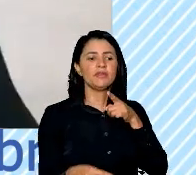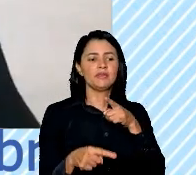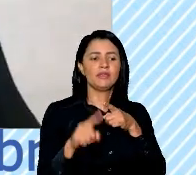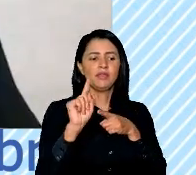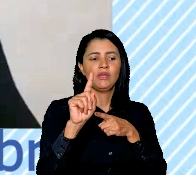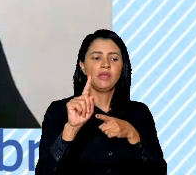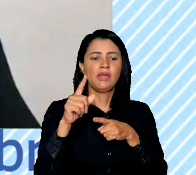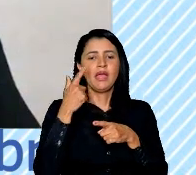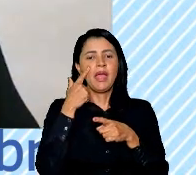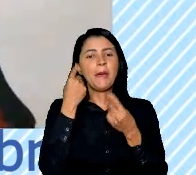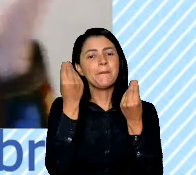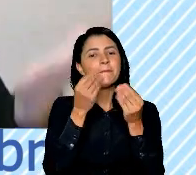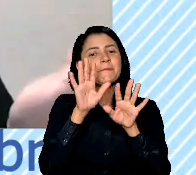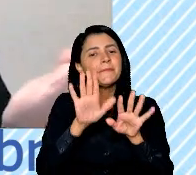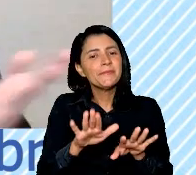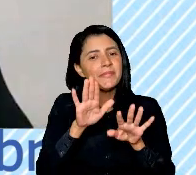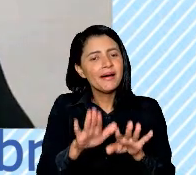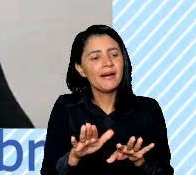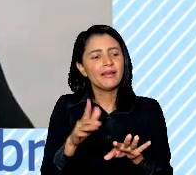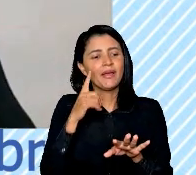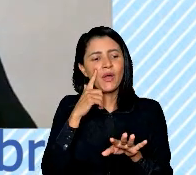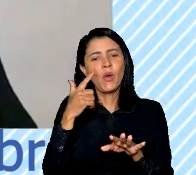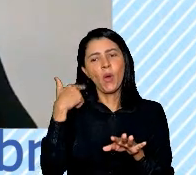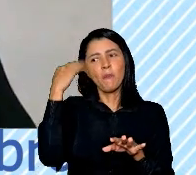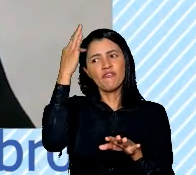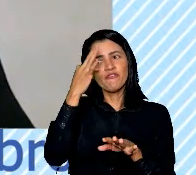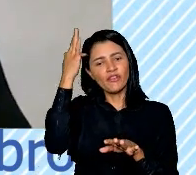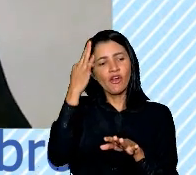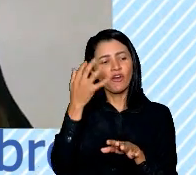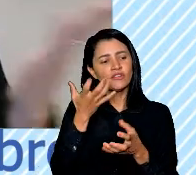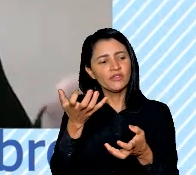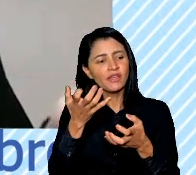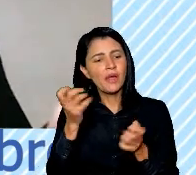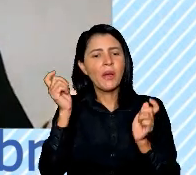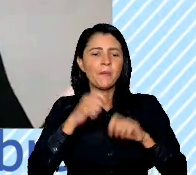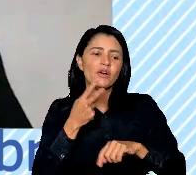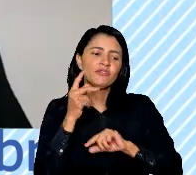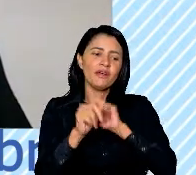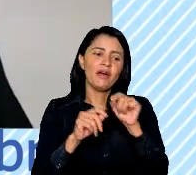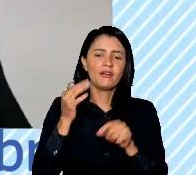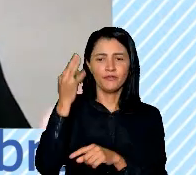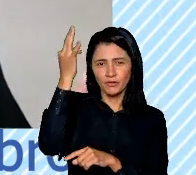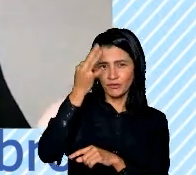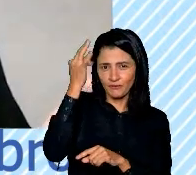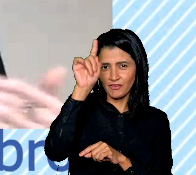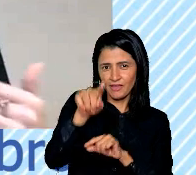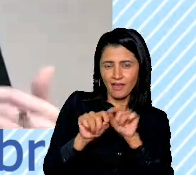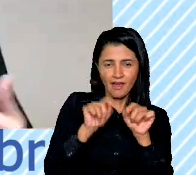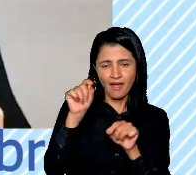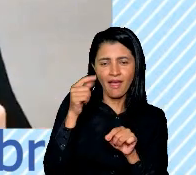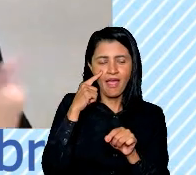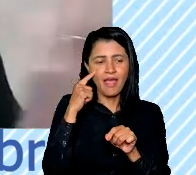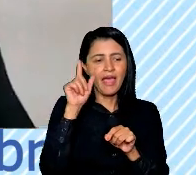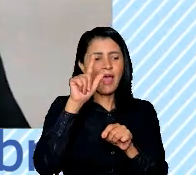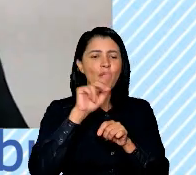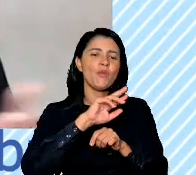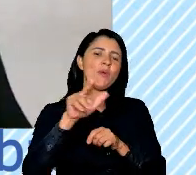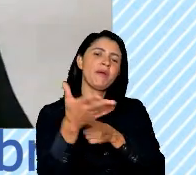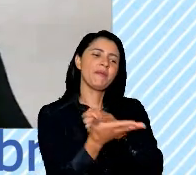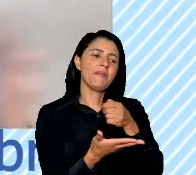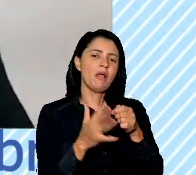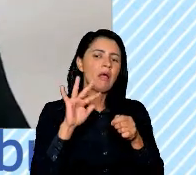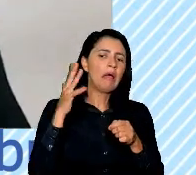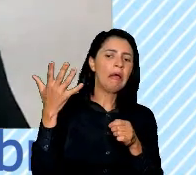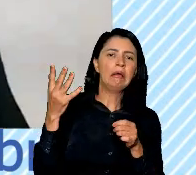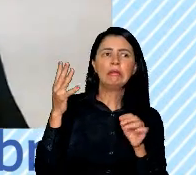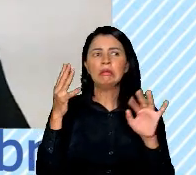non-liquid. Mas, como aspirante a filósofa, eu posso dizer que a filosofia, afinal de contas, não é pautada pela